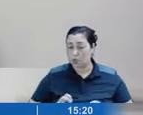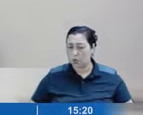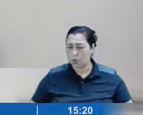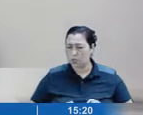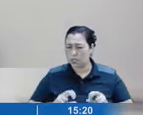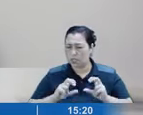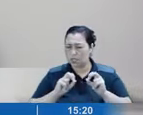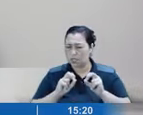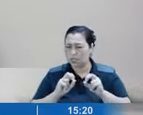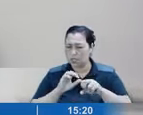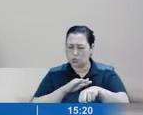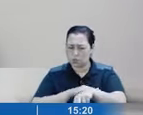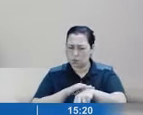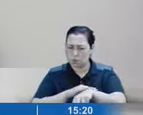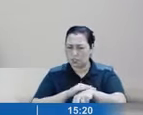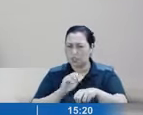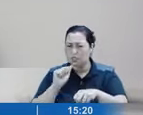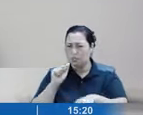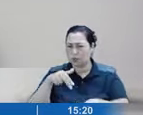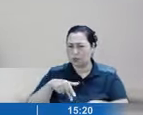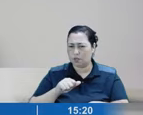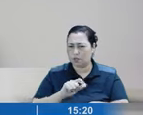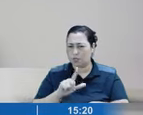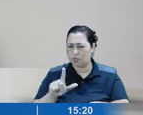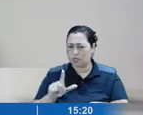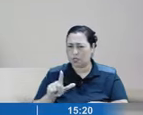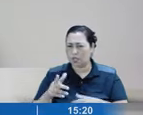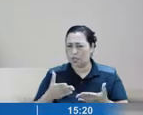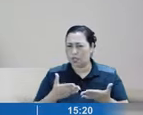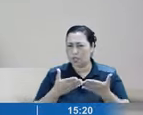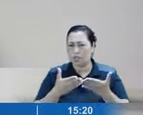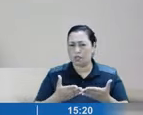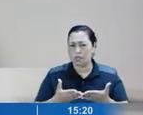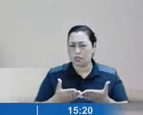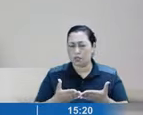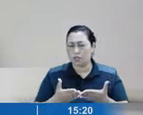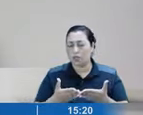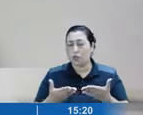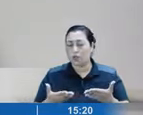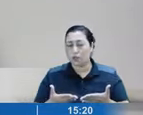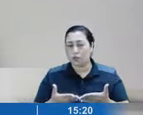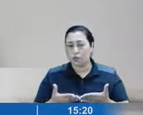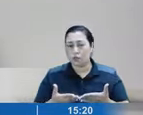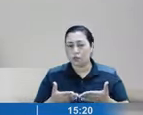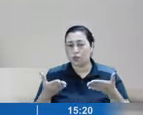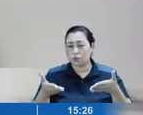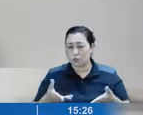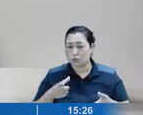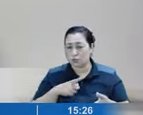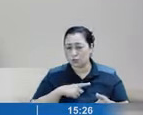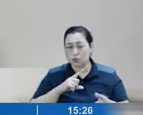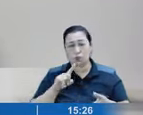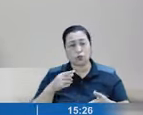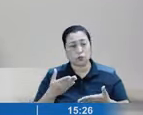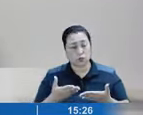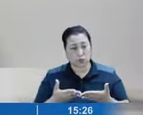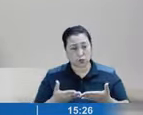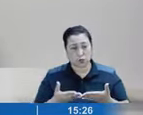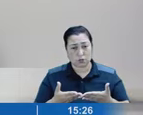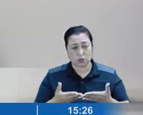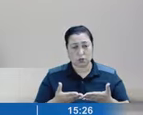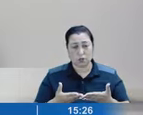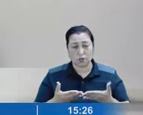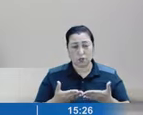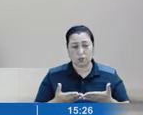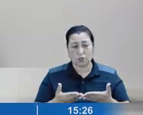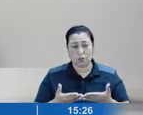pele mesmo, né? Está relacionado com o tabagismo, doença sexualmente transmissível e já tem um outro comportamento. O da